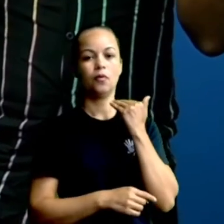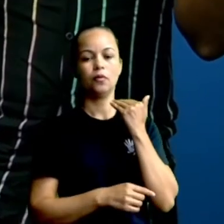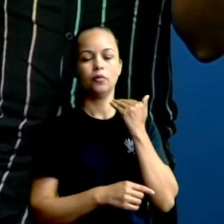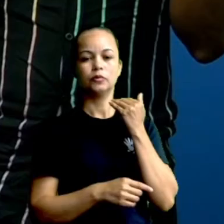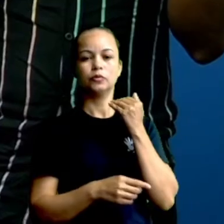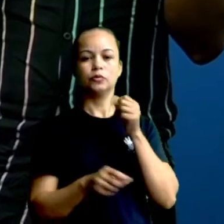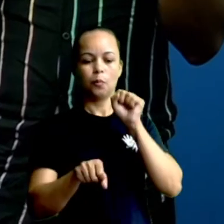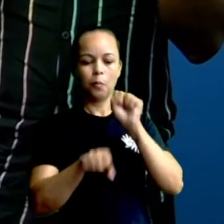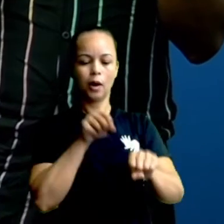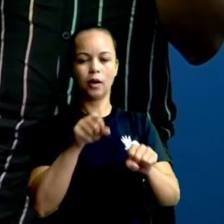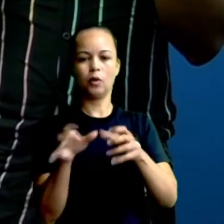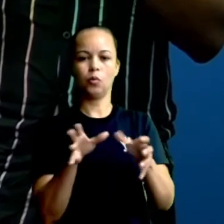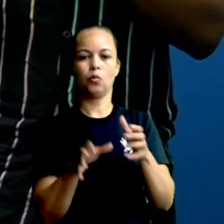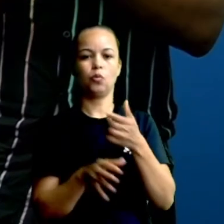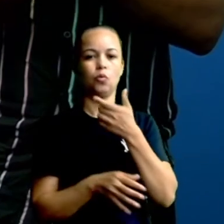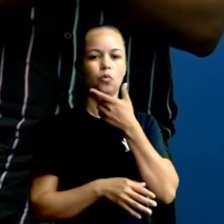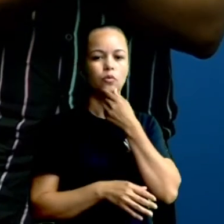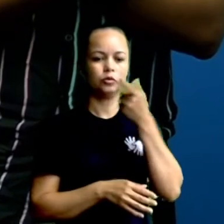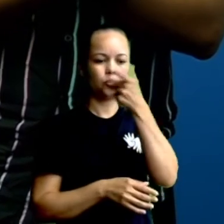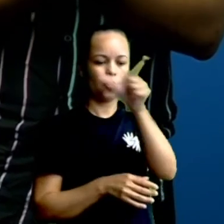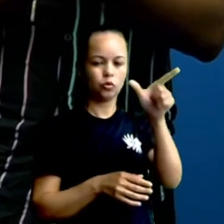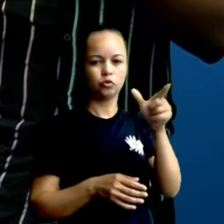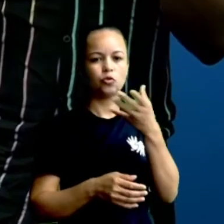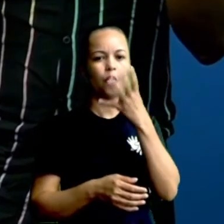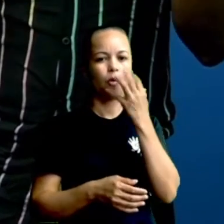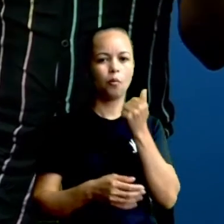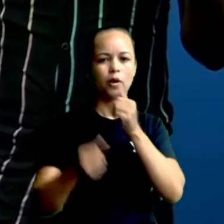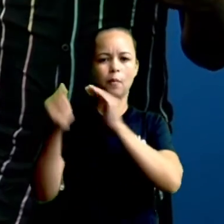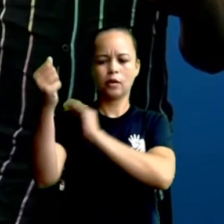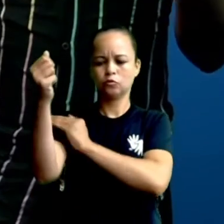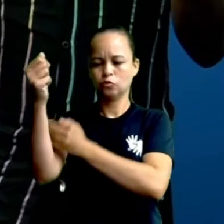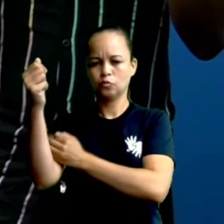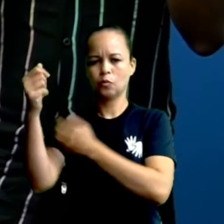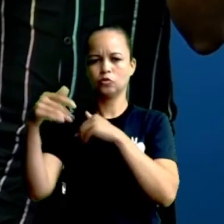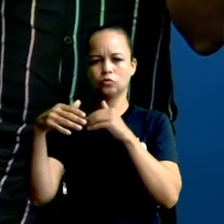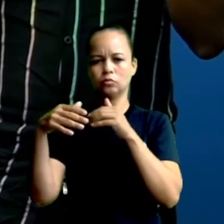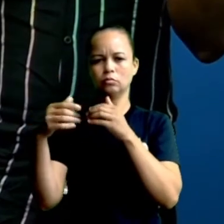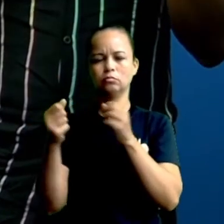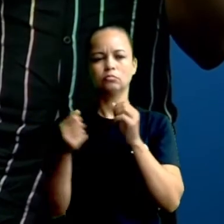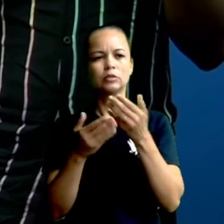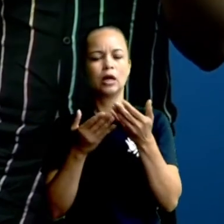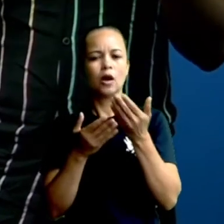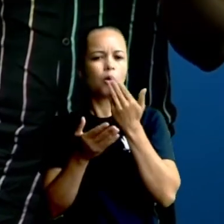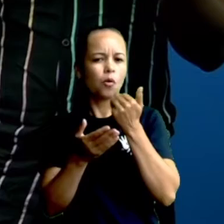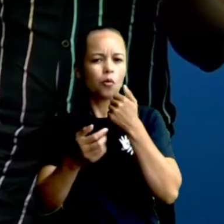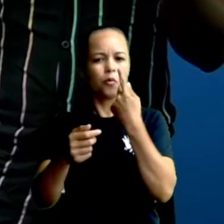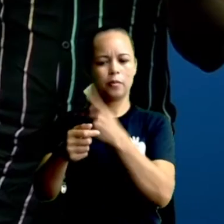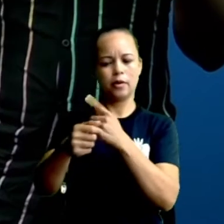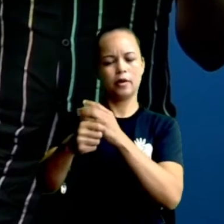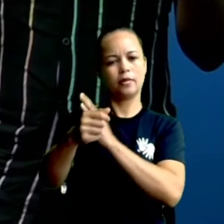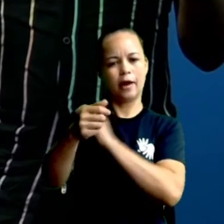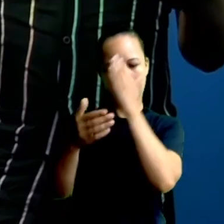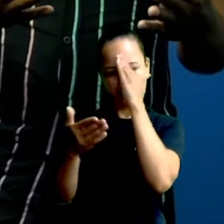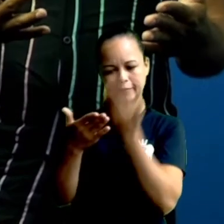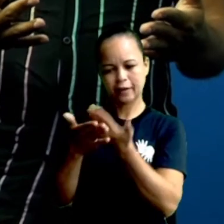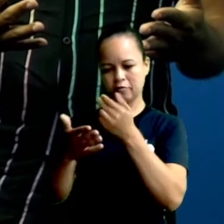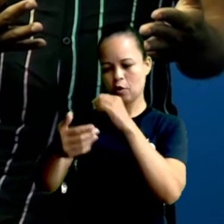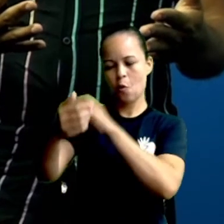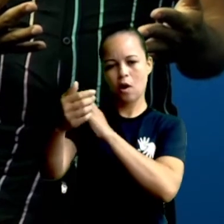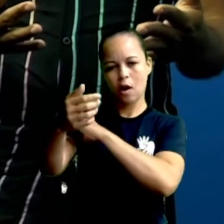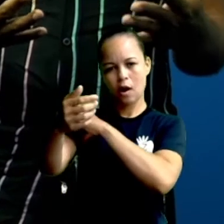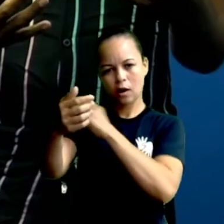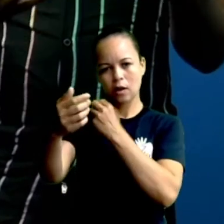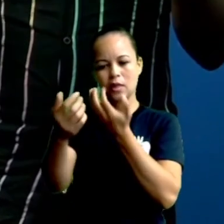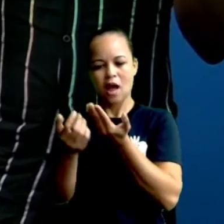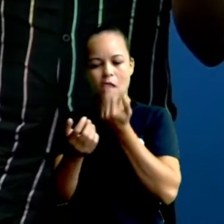Os homens eles comiam as partes do músculo, porque eles acreditavam que quando eles estavam se alimentando desse músculo, né,